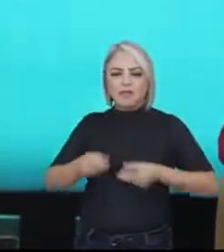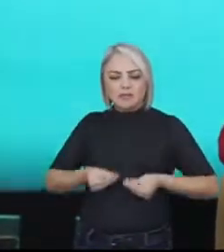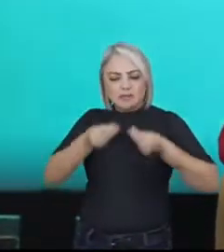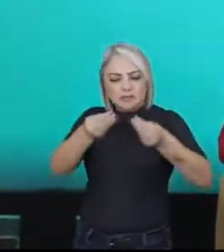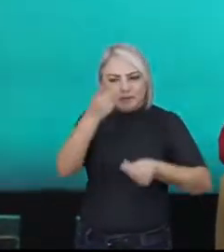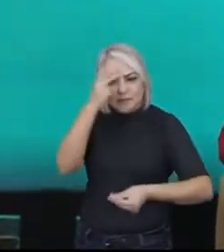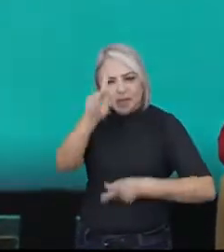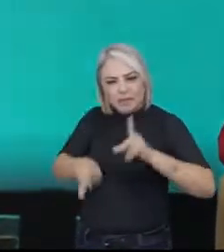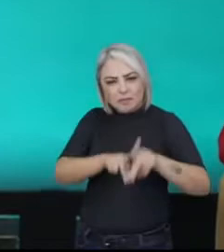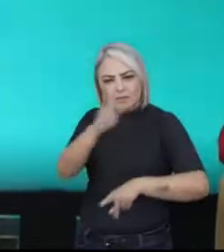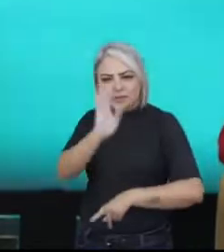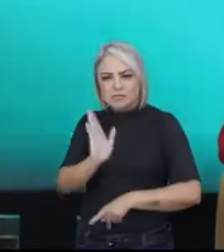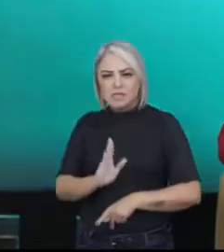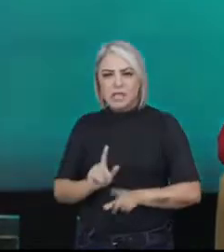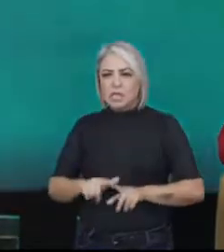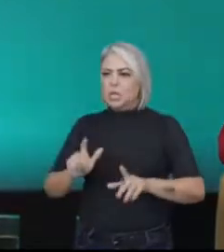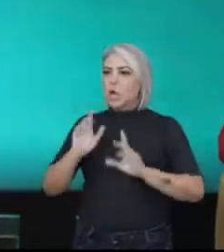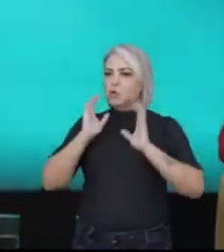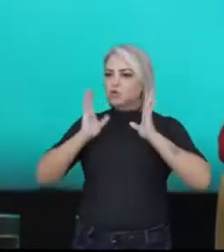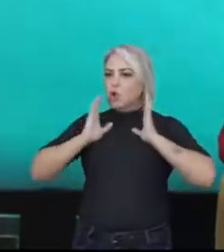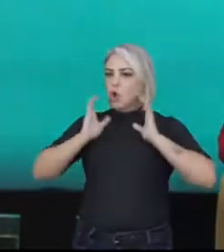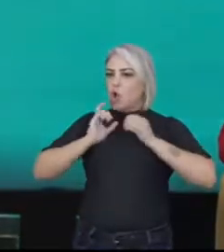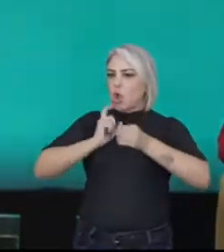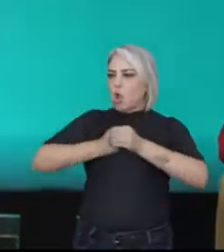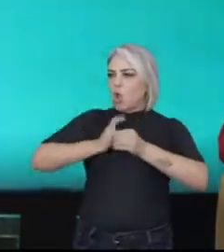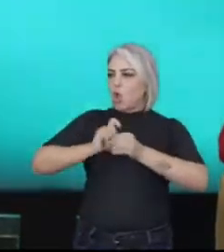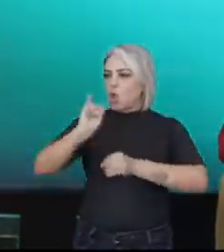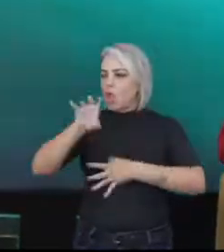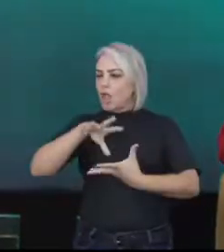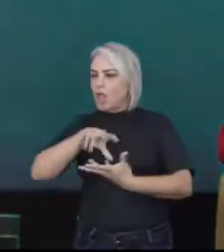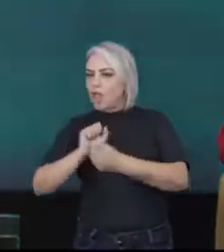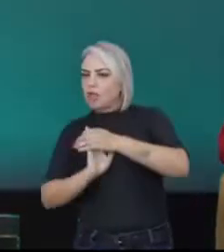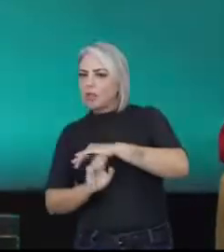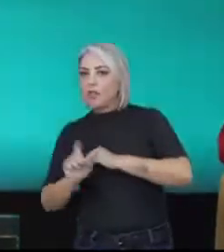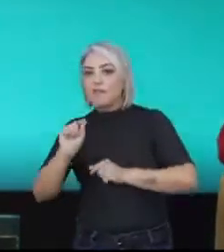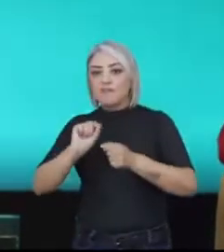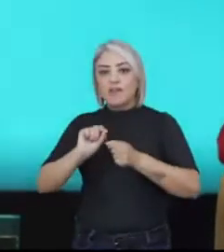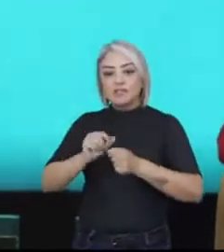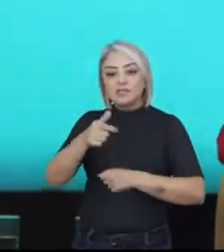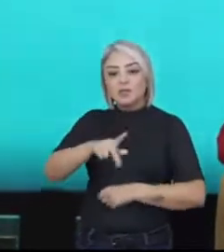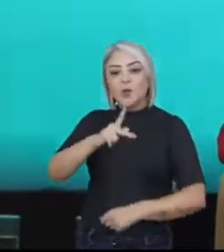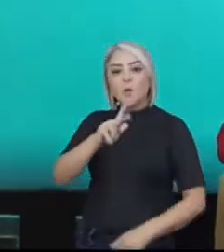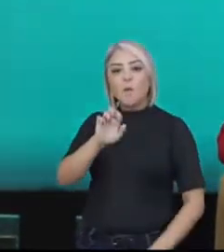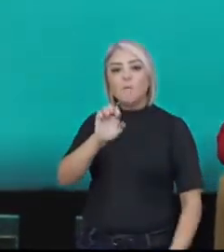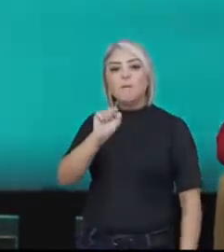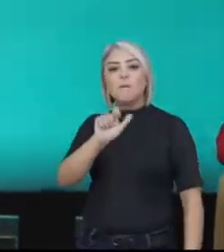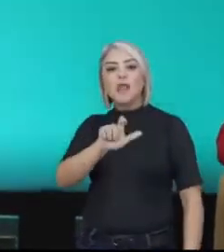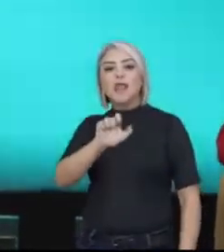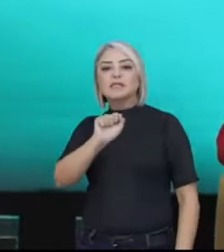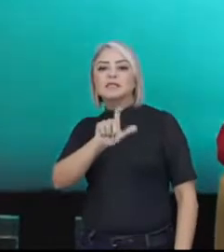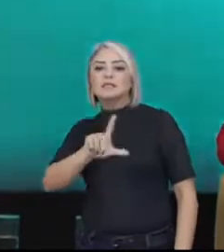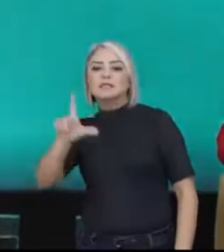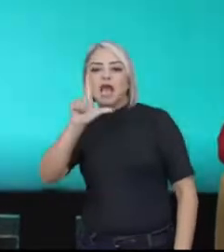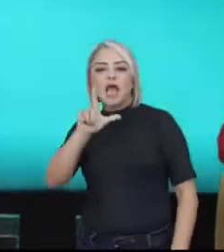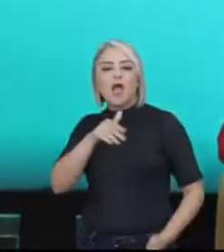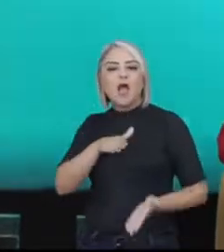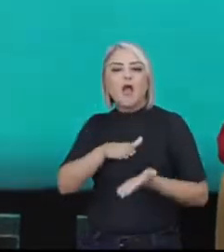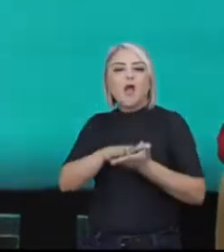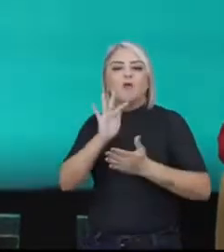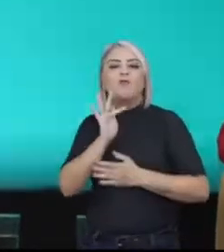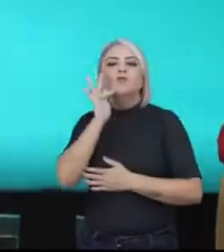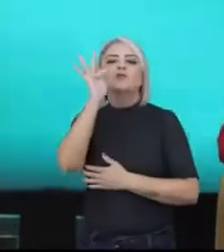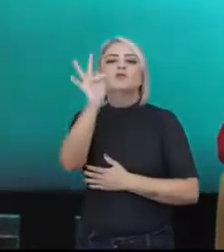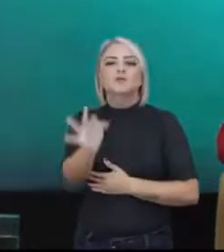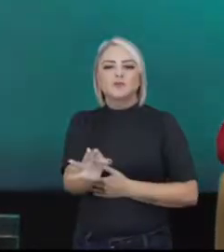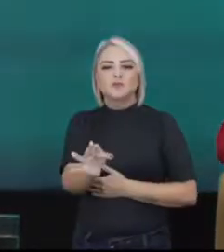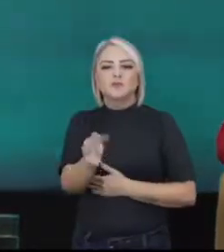dos grandes acionistas estrangeiros. Fazer outra vez do pré-sal o nosso passaporte para o futuro, financiando a